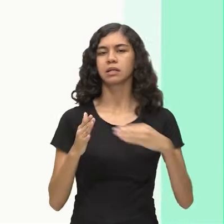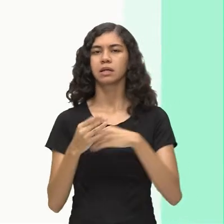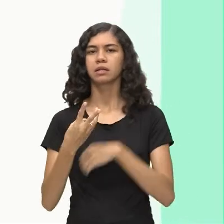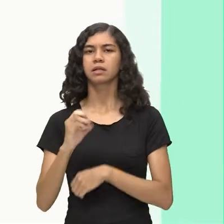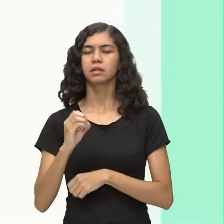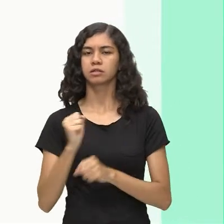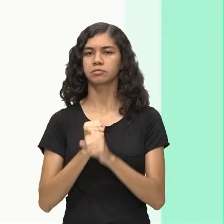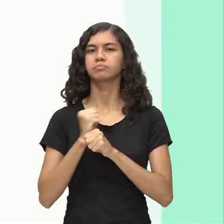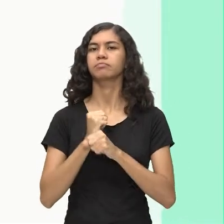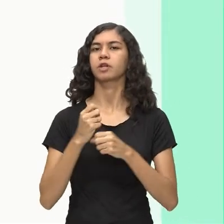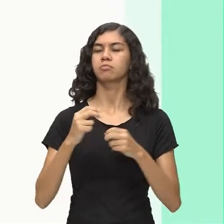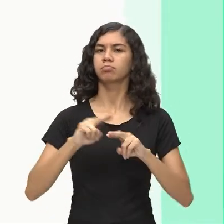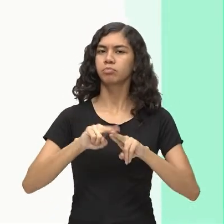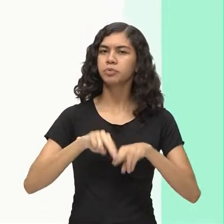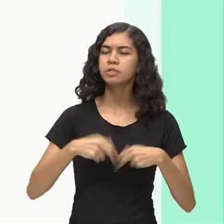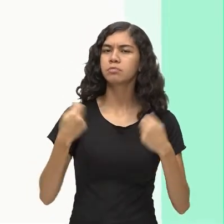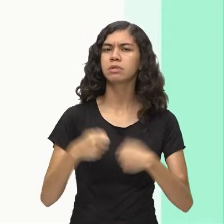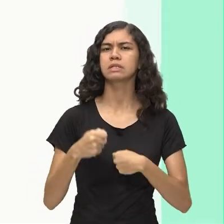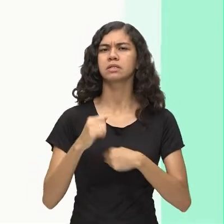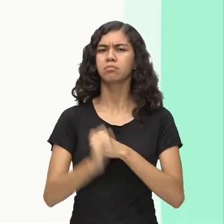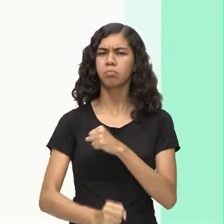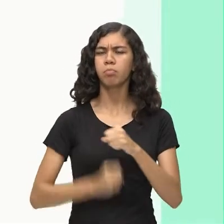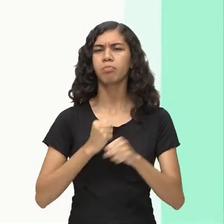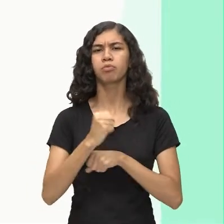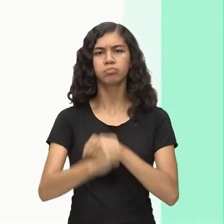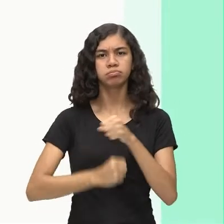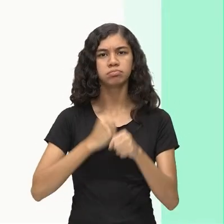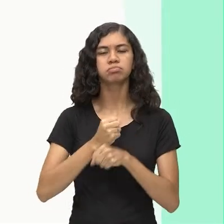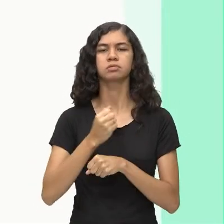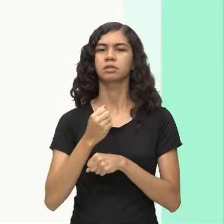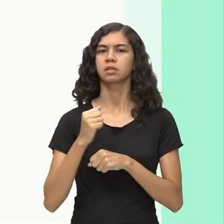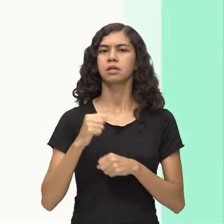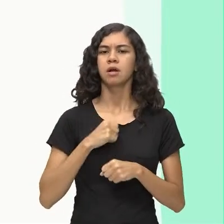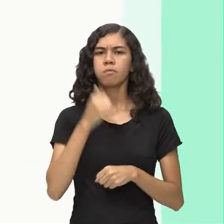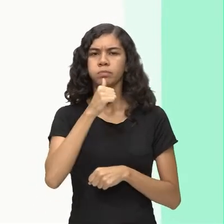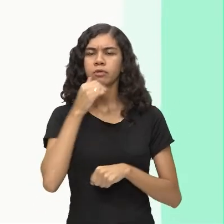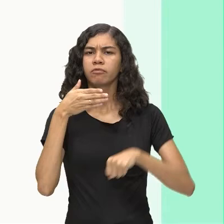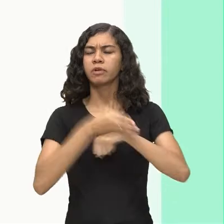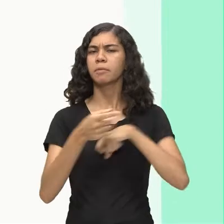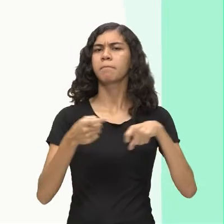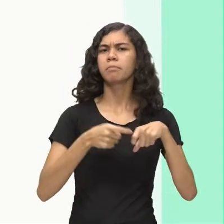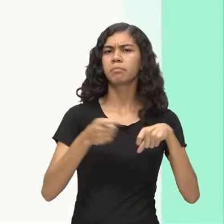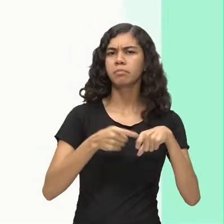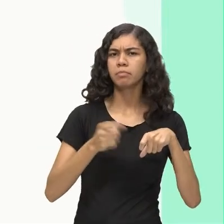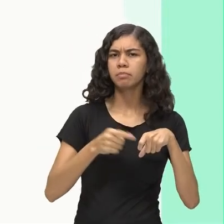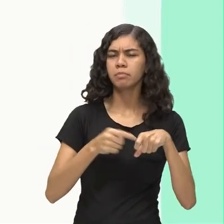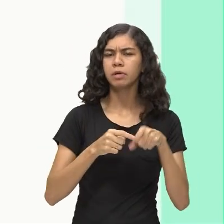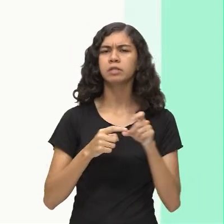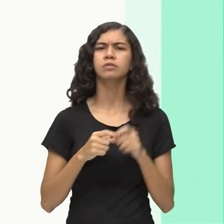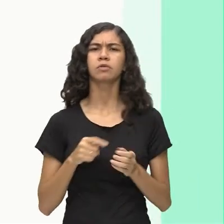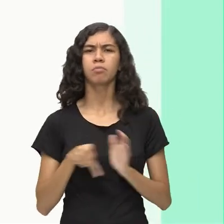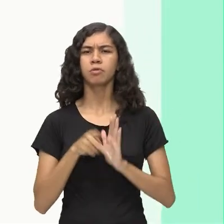o preventivo anual das mulheres para evitar que esse câncer se instale, tá? Então, de